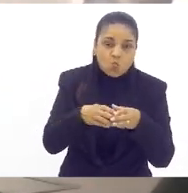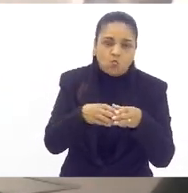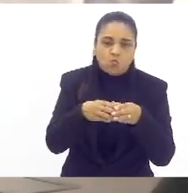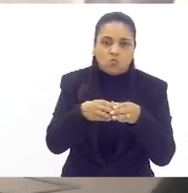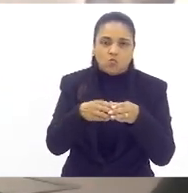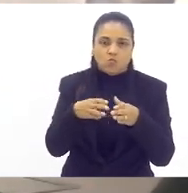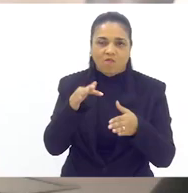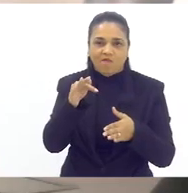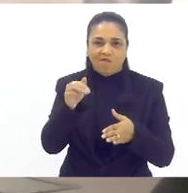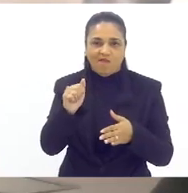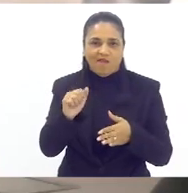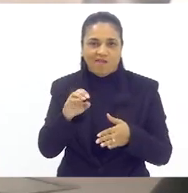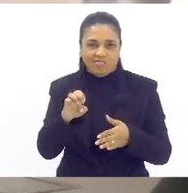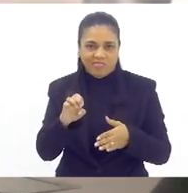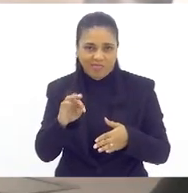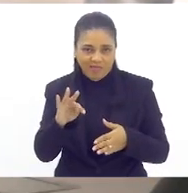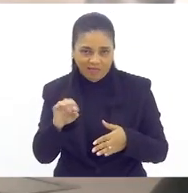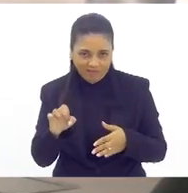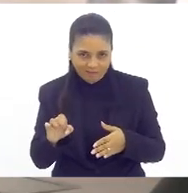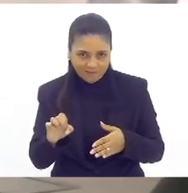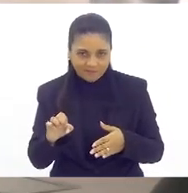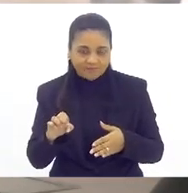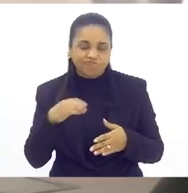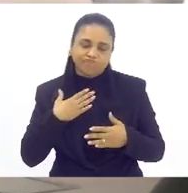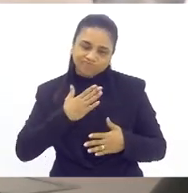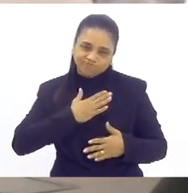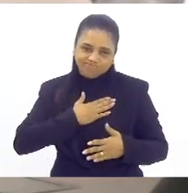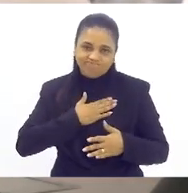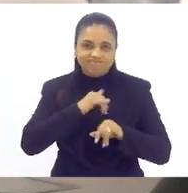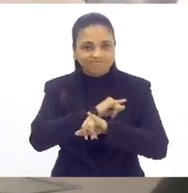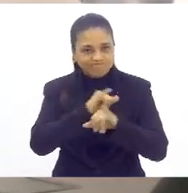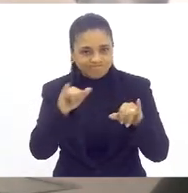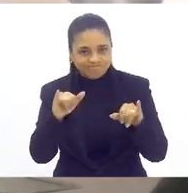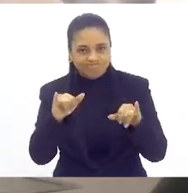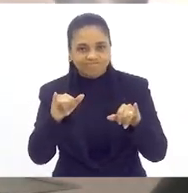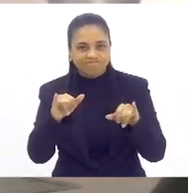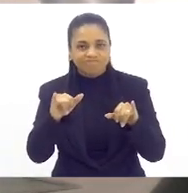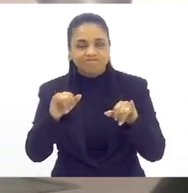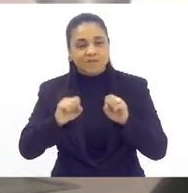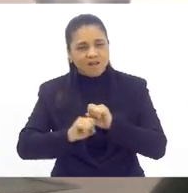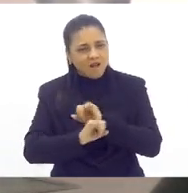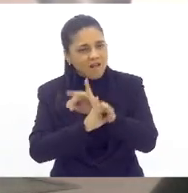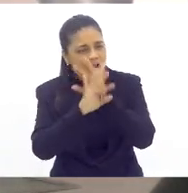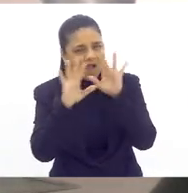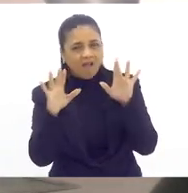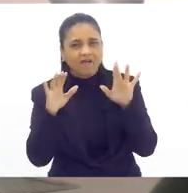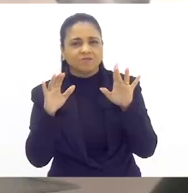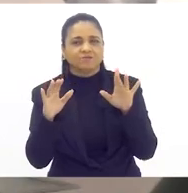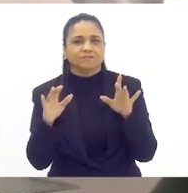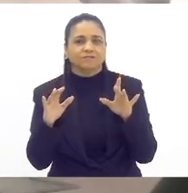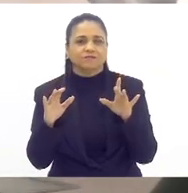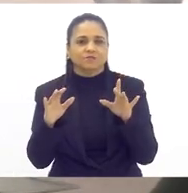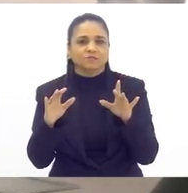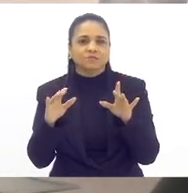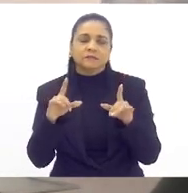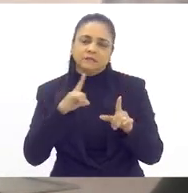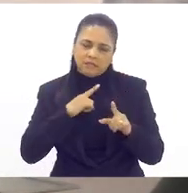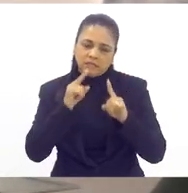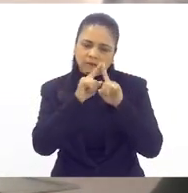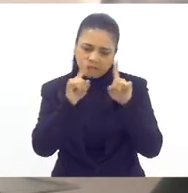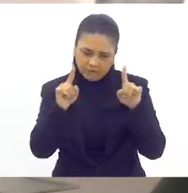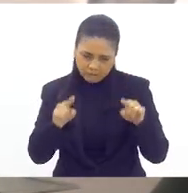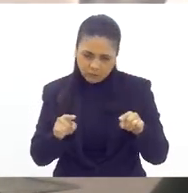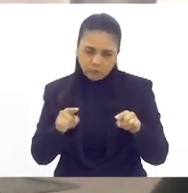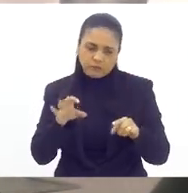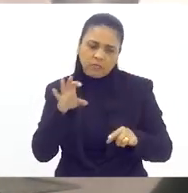Faetec então assim é eu gostaria de deixar aqui é claro que nós temos aqui servidores Apaixonados Pela